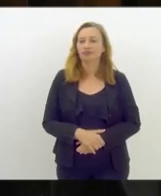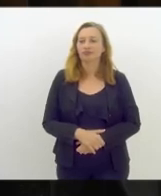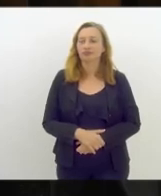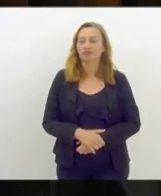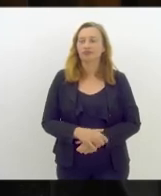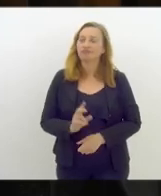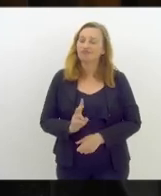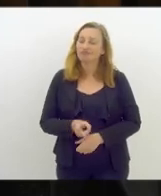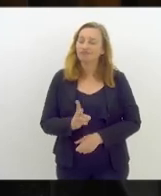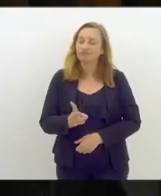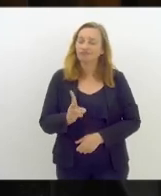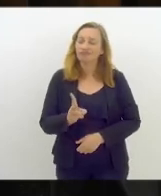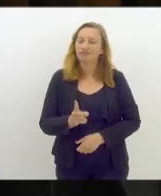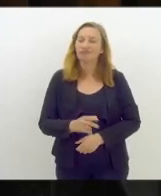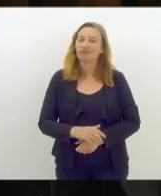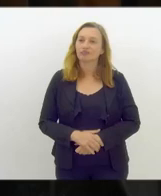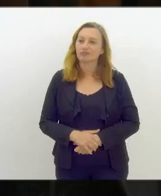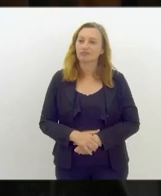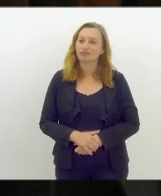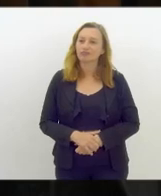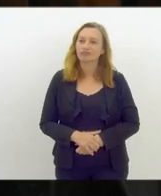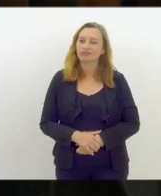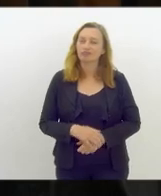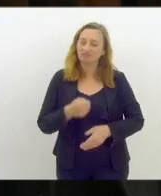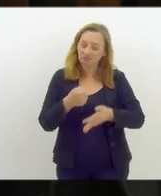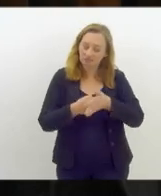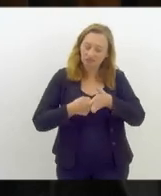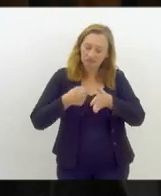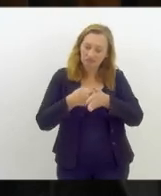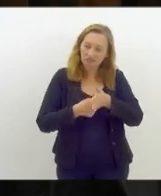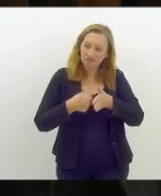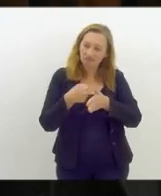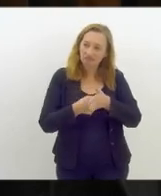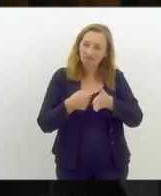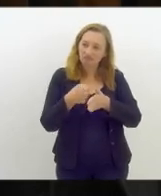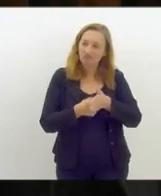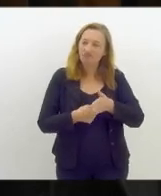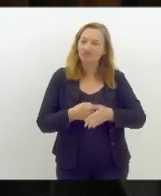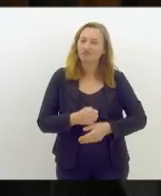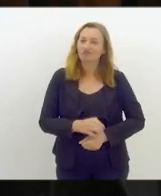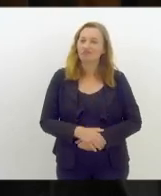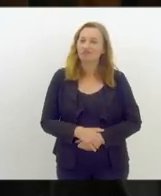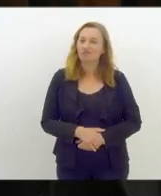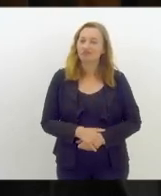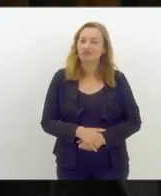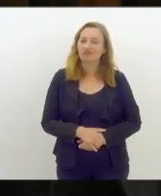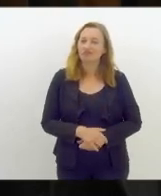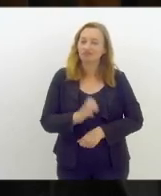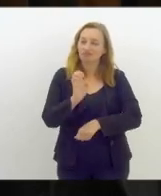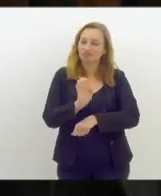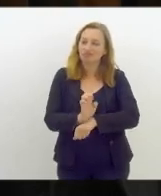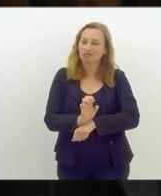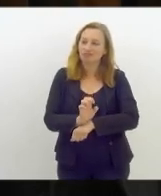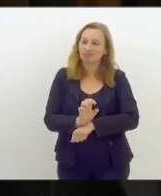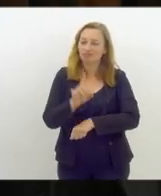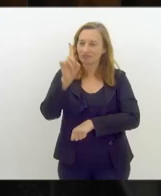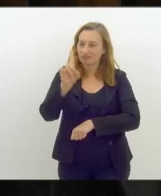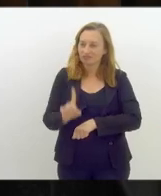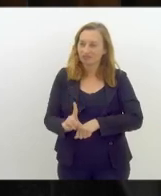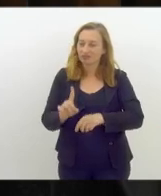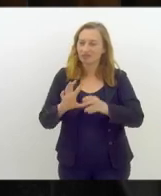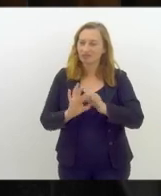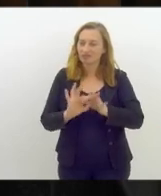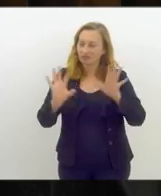sempre favorável e de luta a favor do Estado Democrático